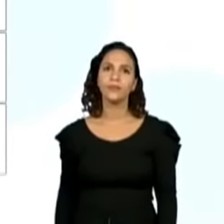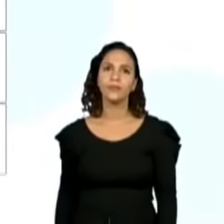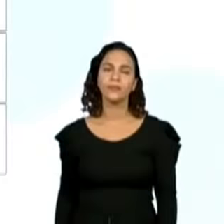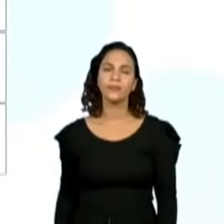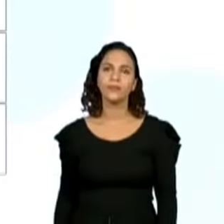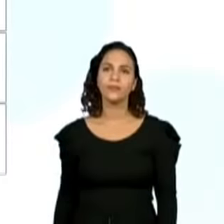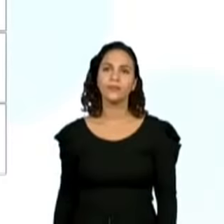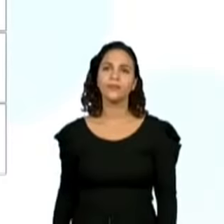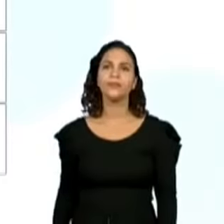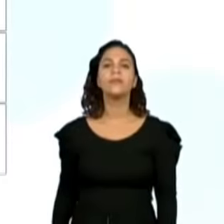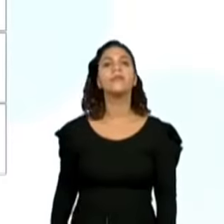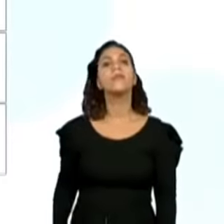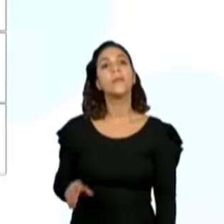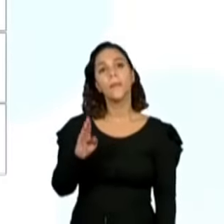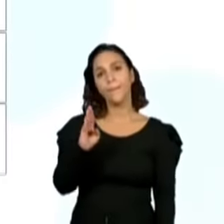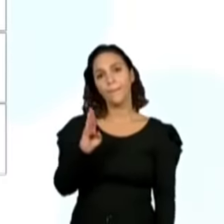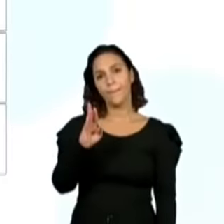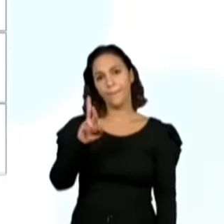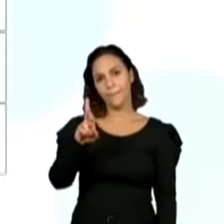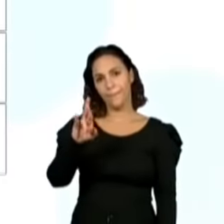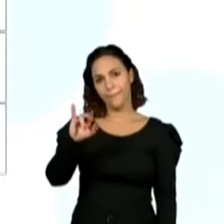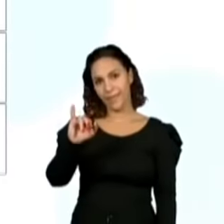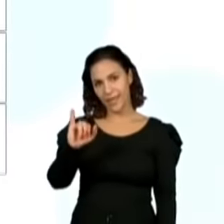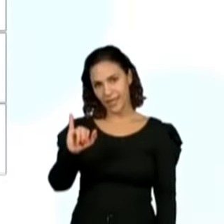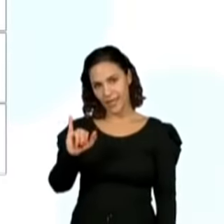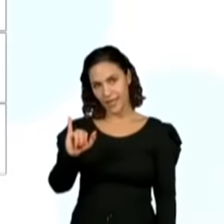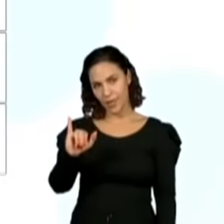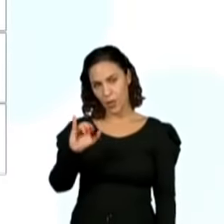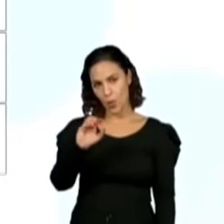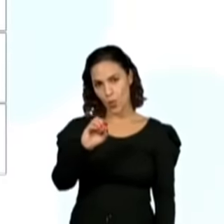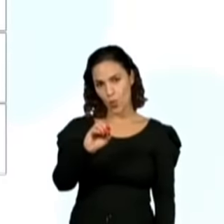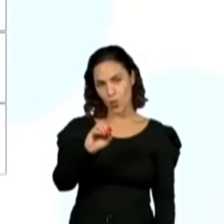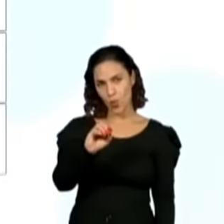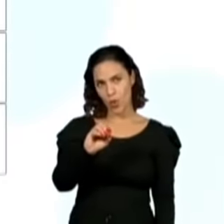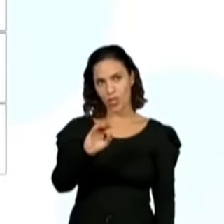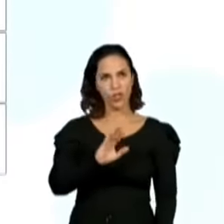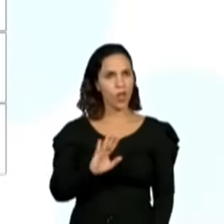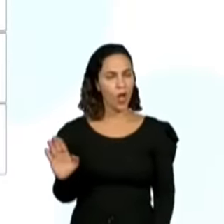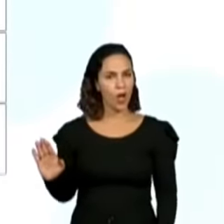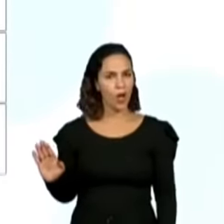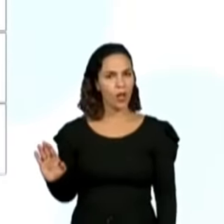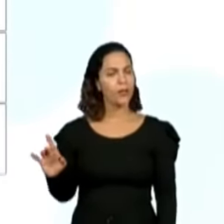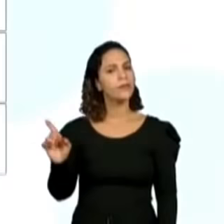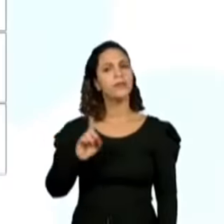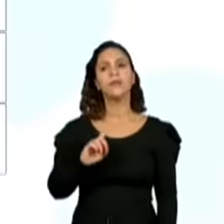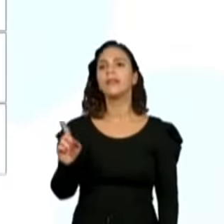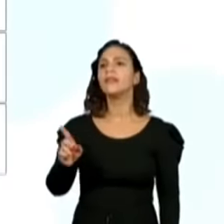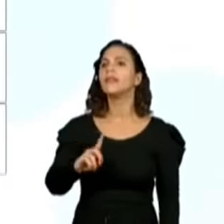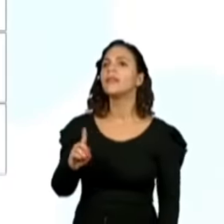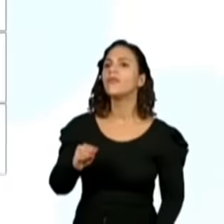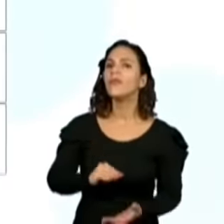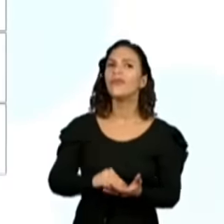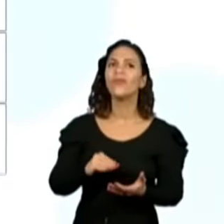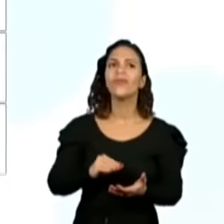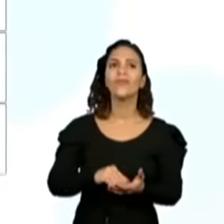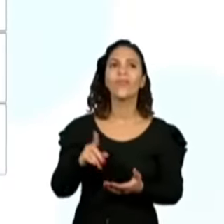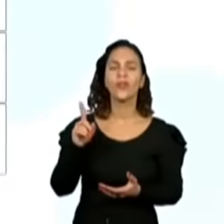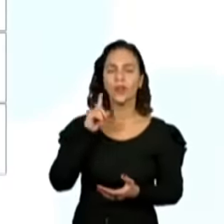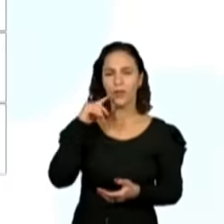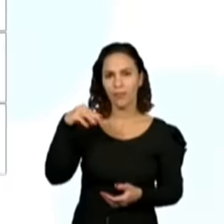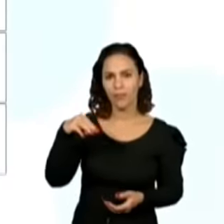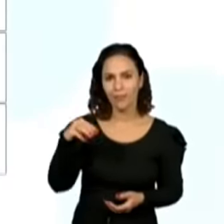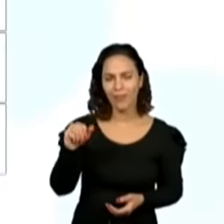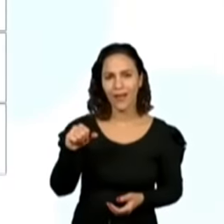Manúbrio. E termina com O. Termina com O. Manúbrio. Pronto? Não, se nós voltarmos à leitura,